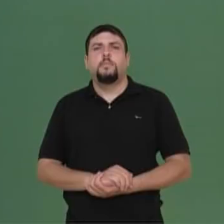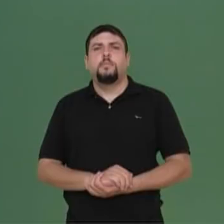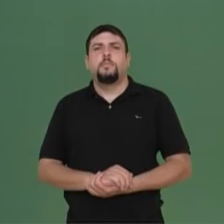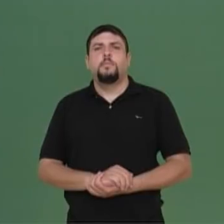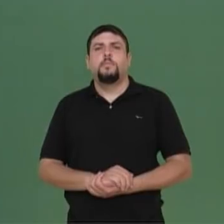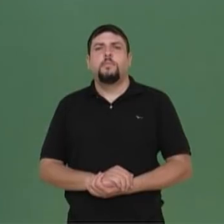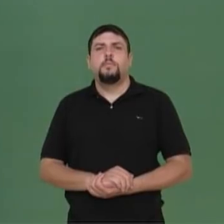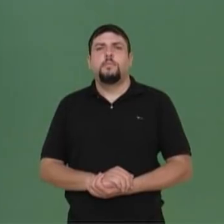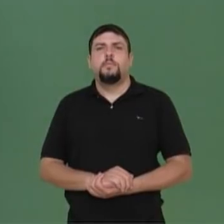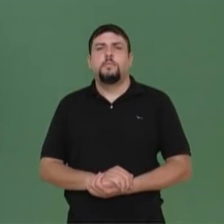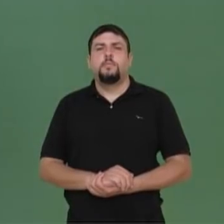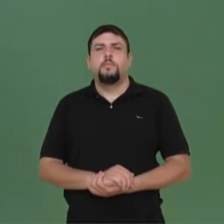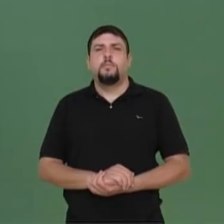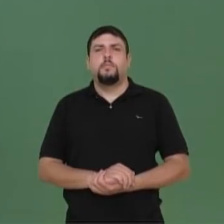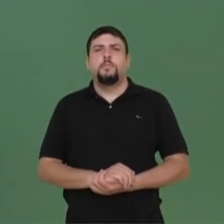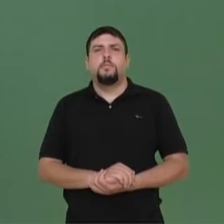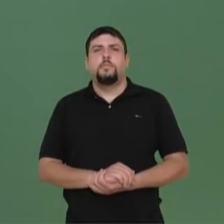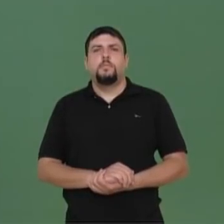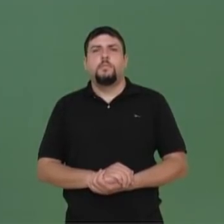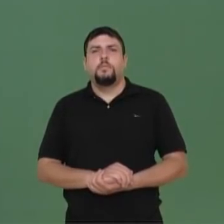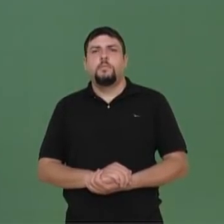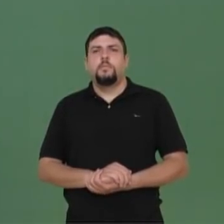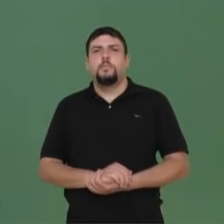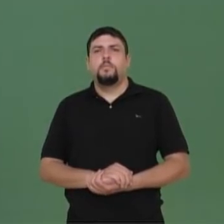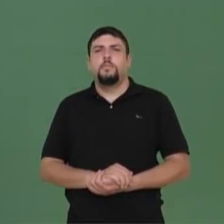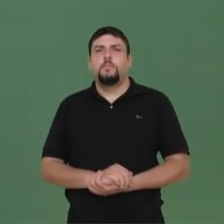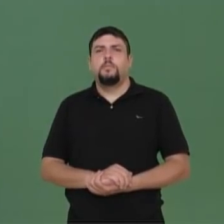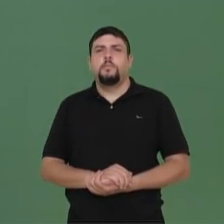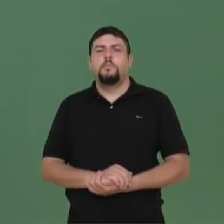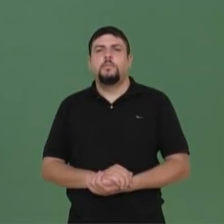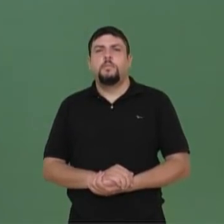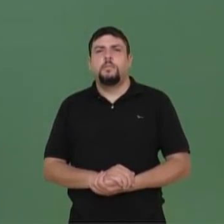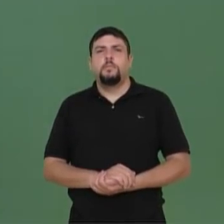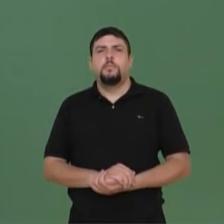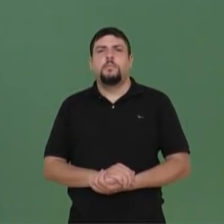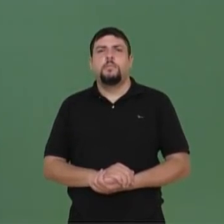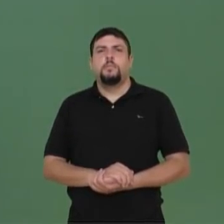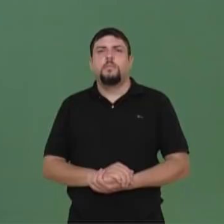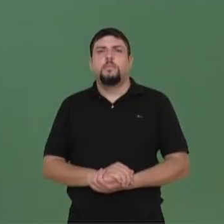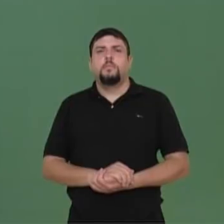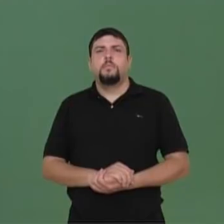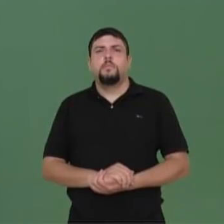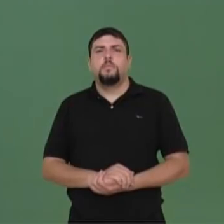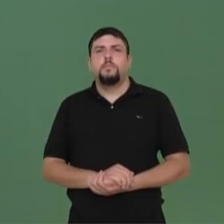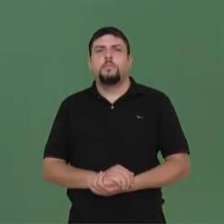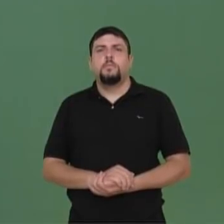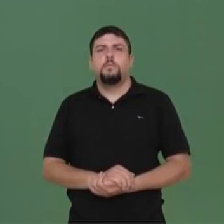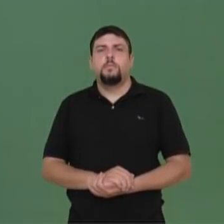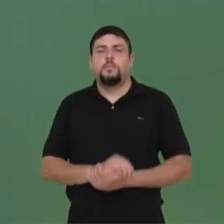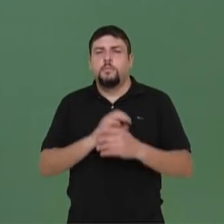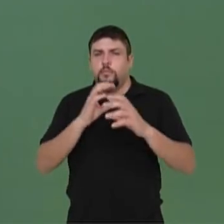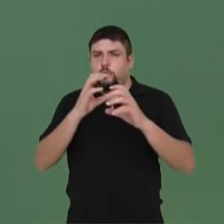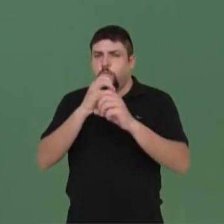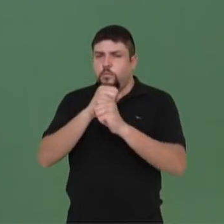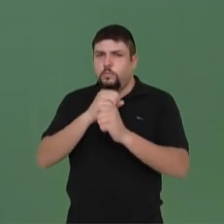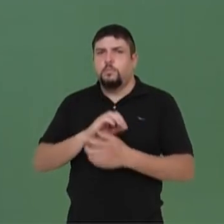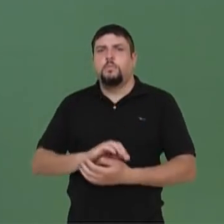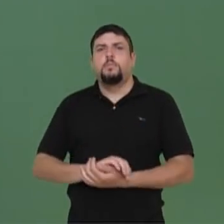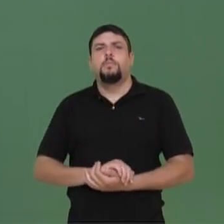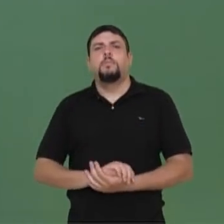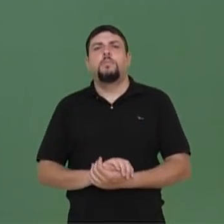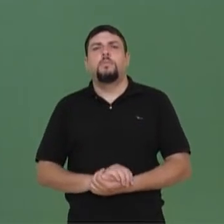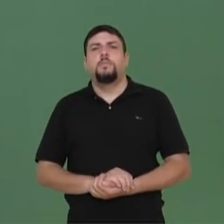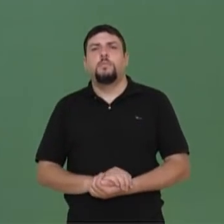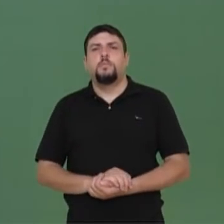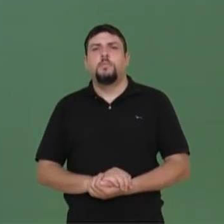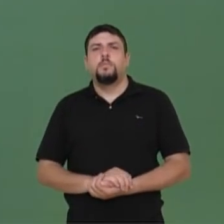10. Então, vamos fazer essa soma aqui rapidinho. 1 mais 2 é 3, com 2, 5.